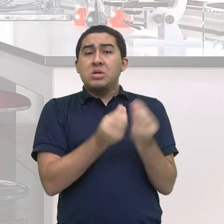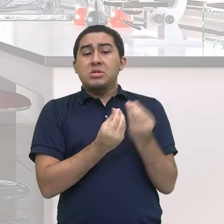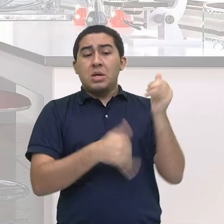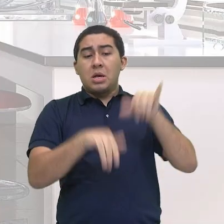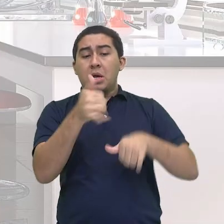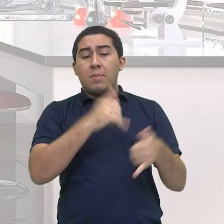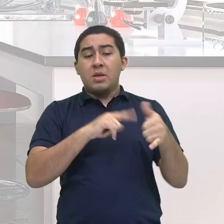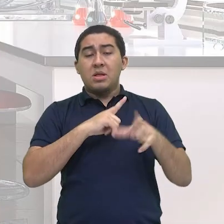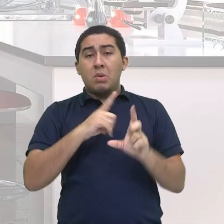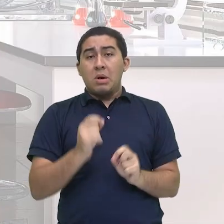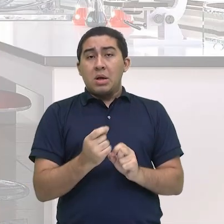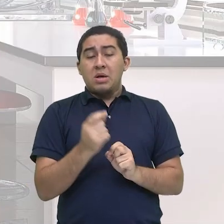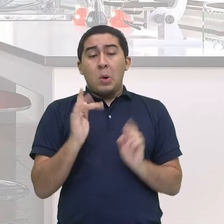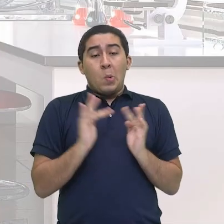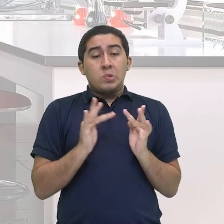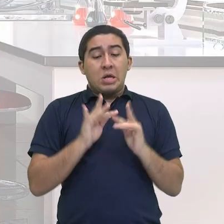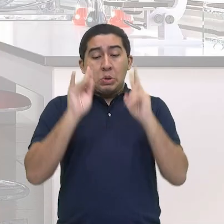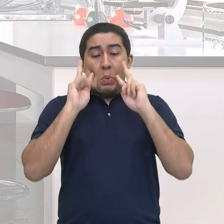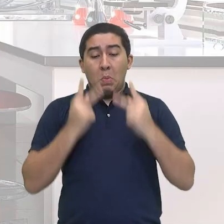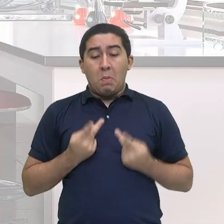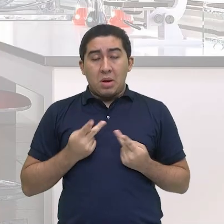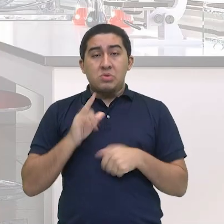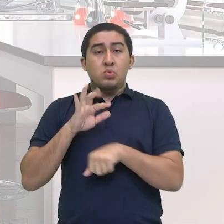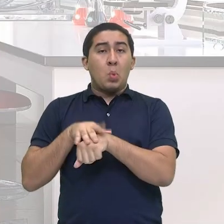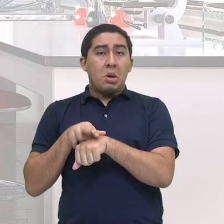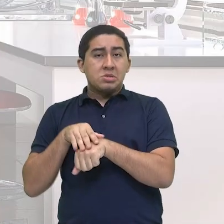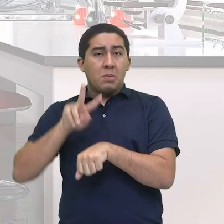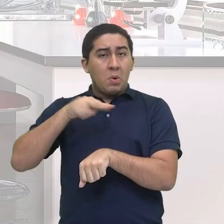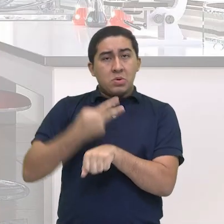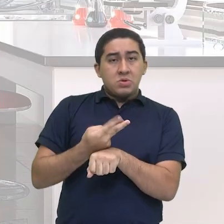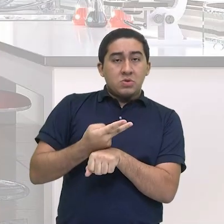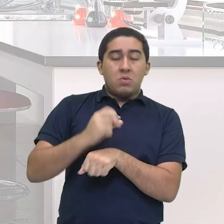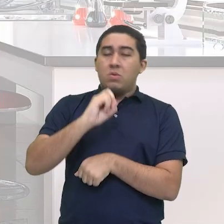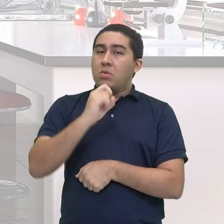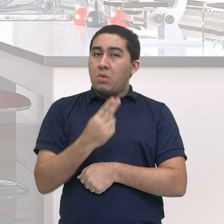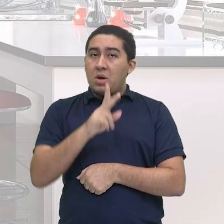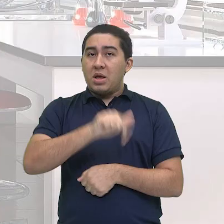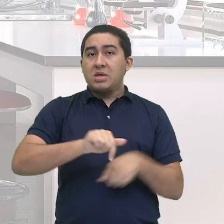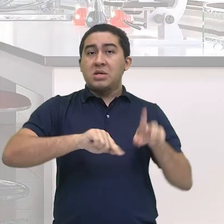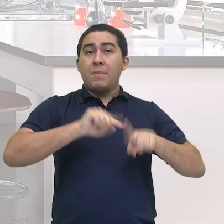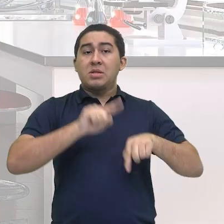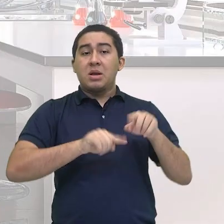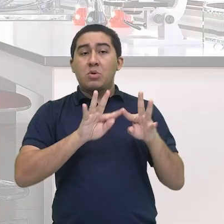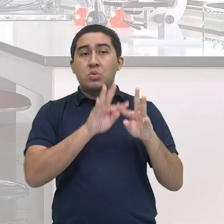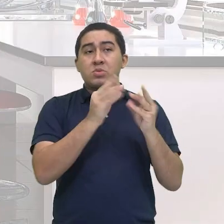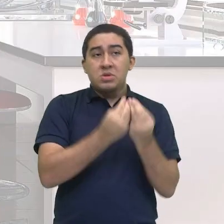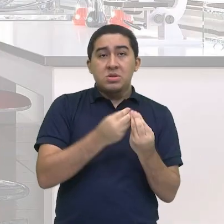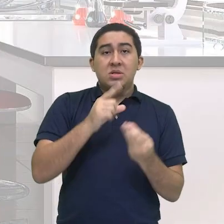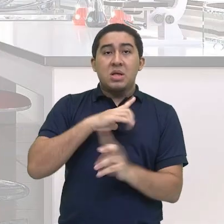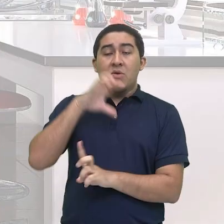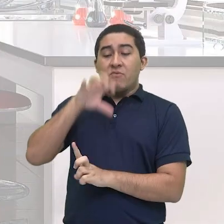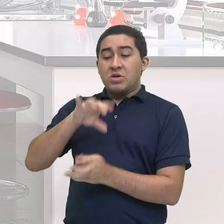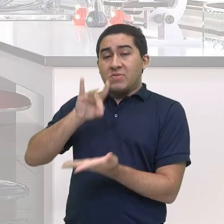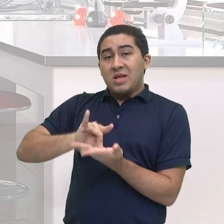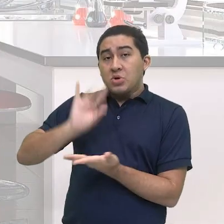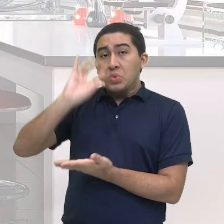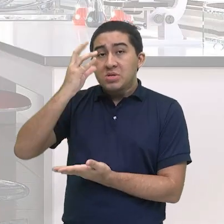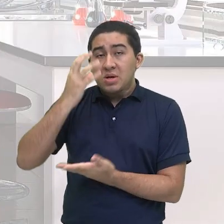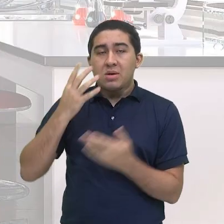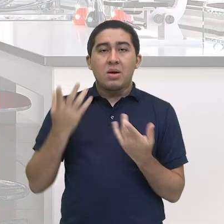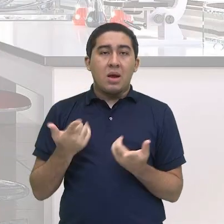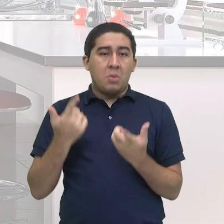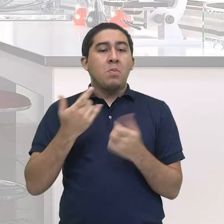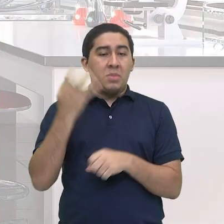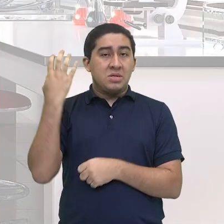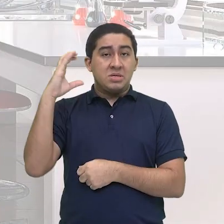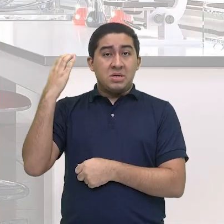vai fazer mal para o ser humano? Será que essa substância química realmente faz o que estão dizendo? E a química é uma ciência